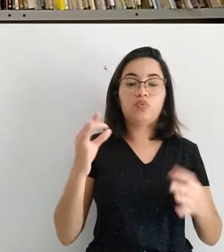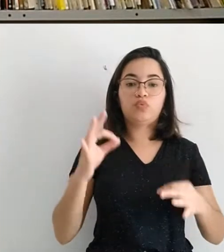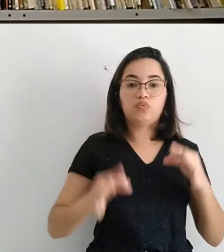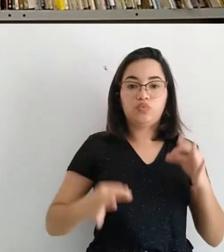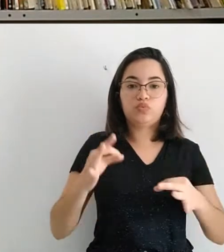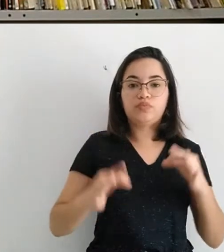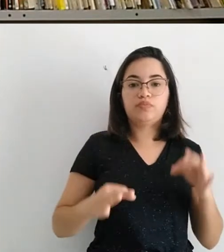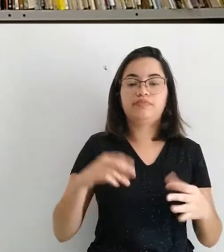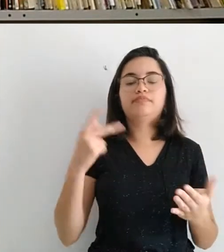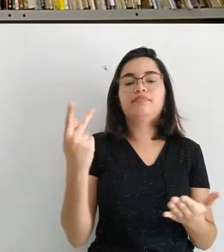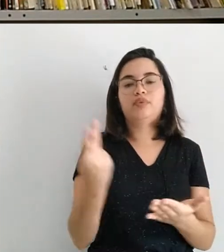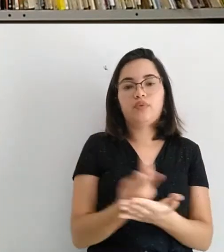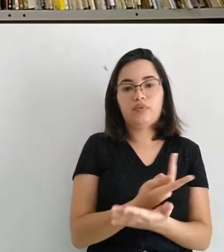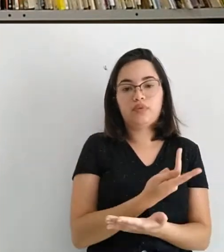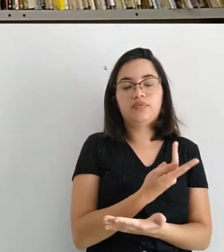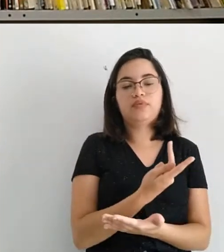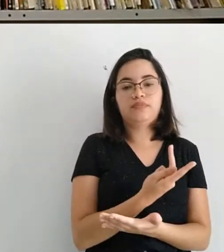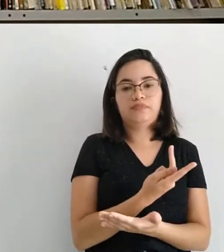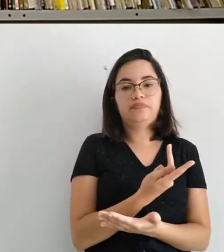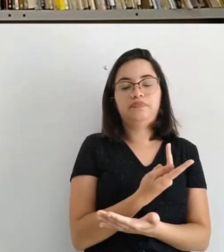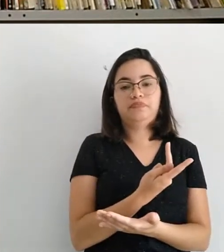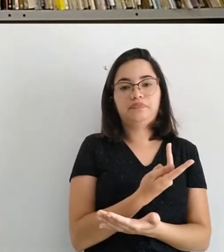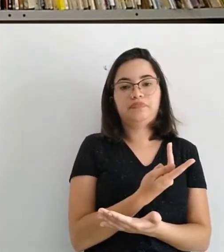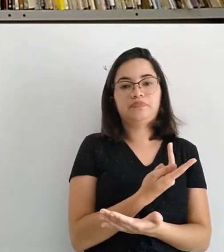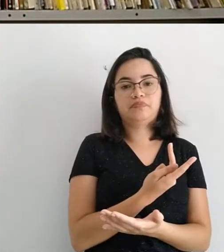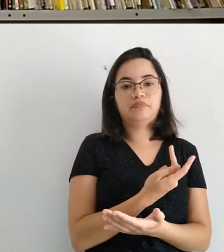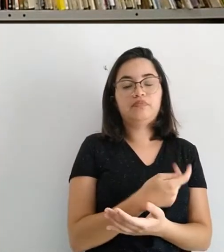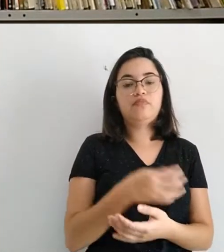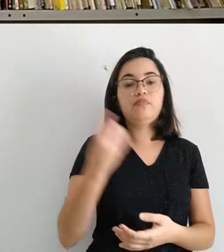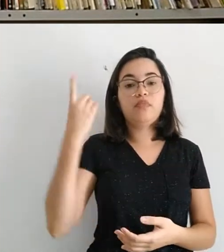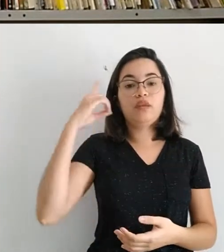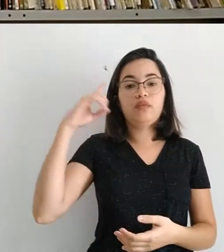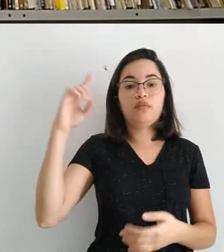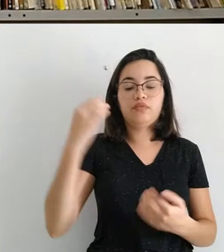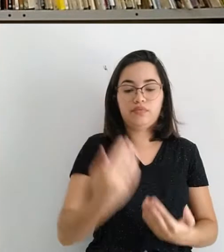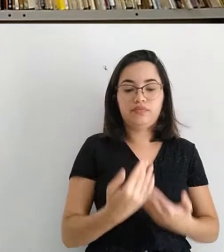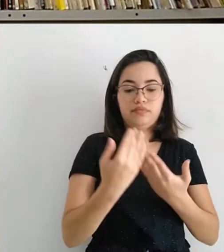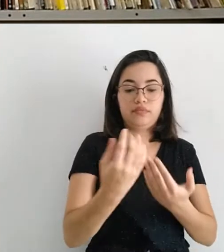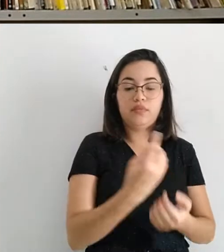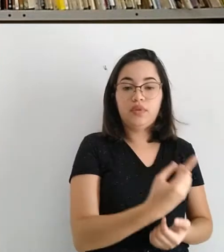justo julgamento vai acontecer e Deus